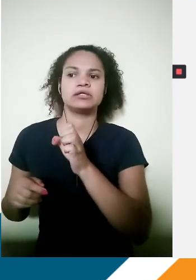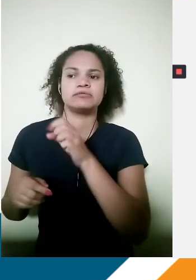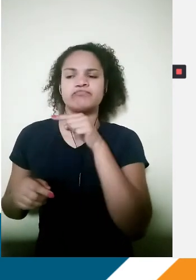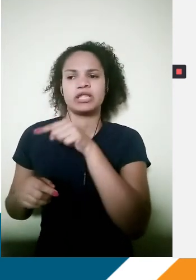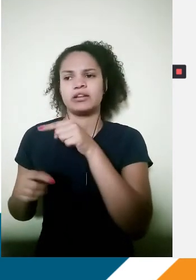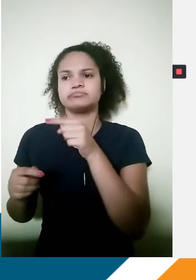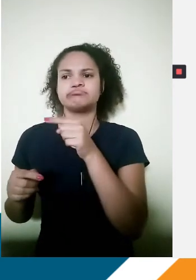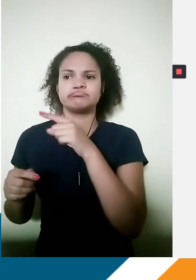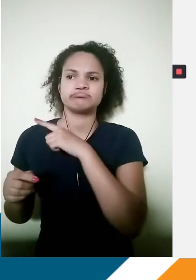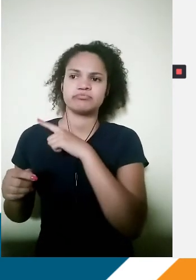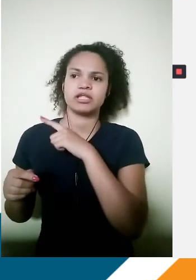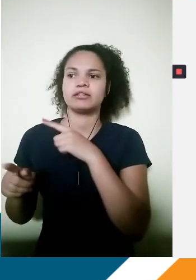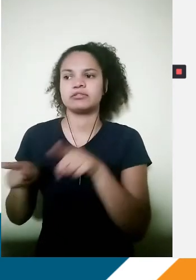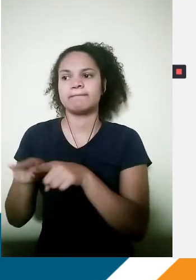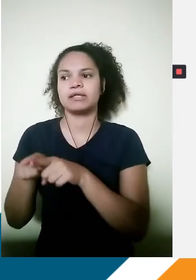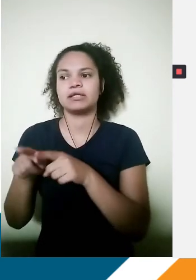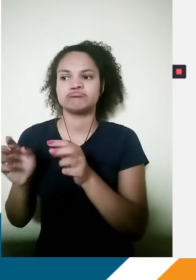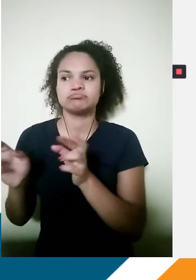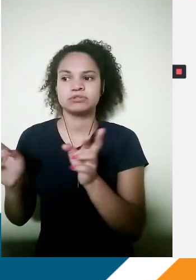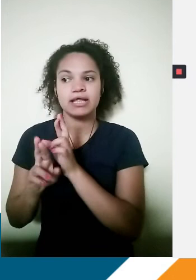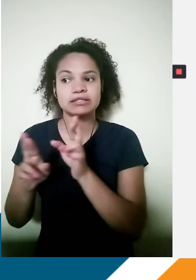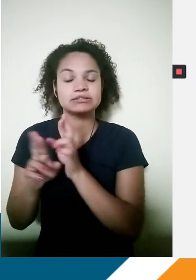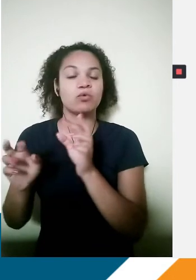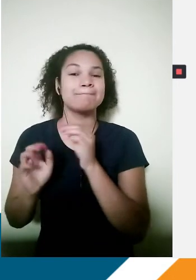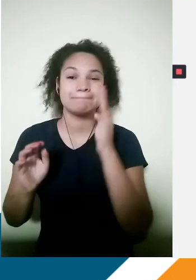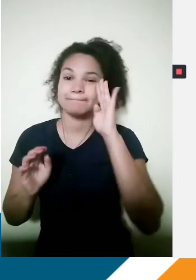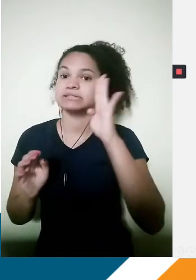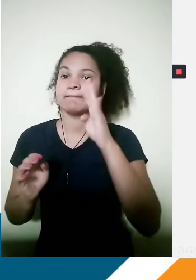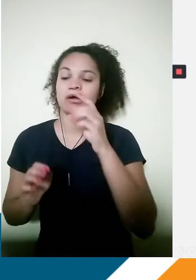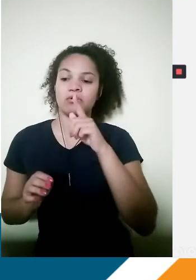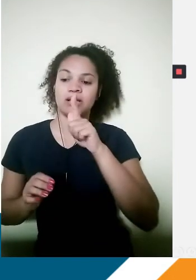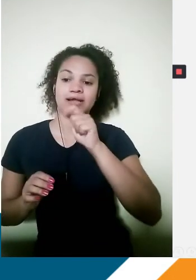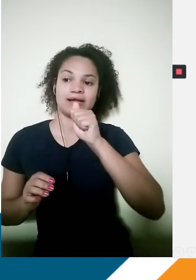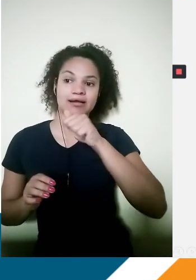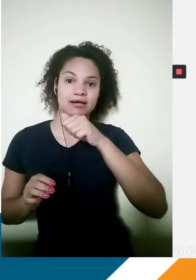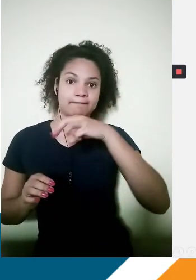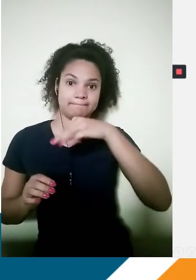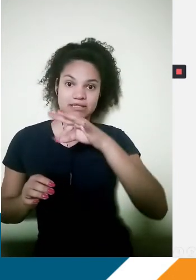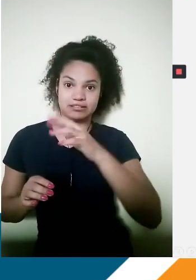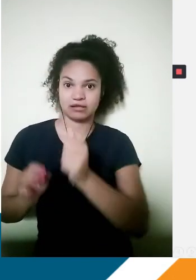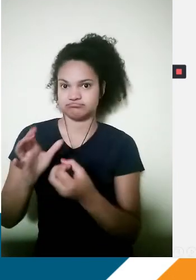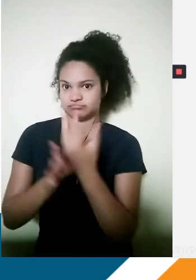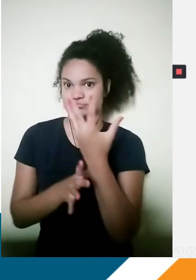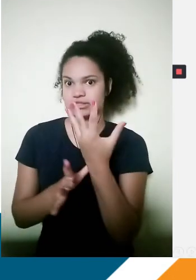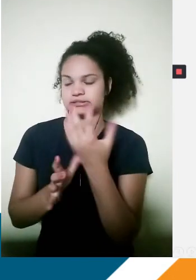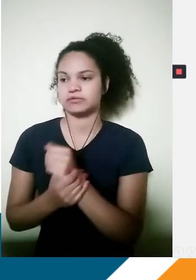relacionada com a formação de gamitas. Então, novamente, mitose.